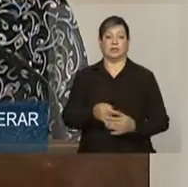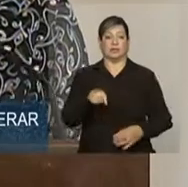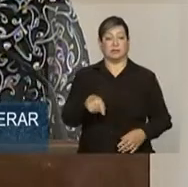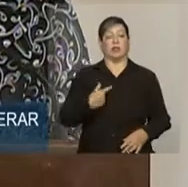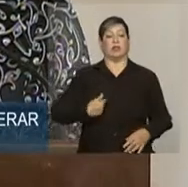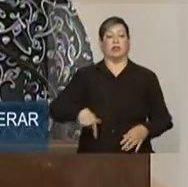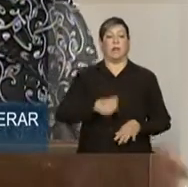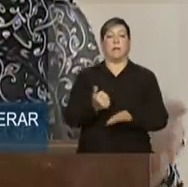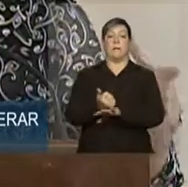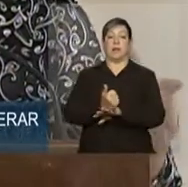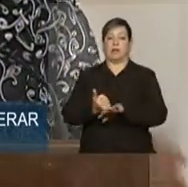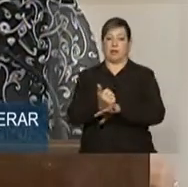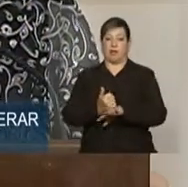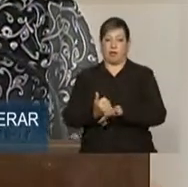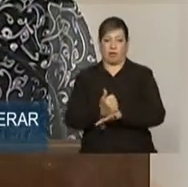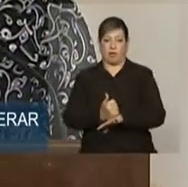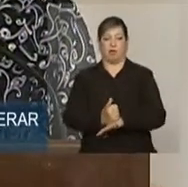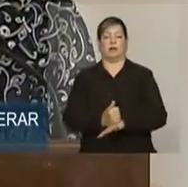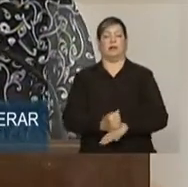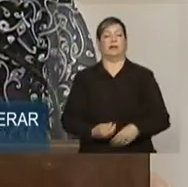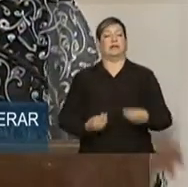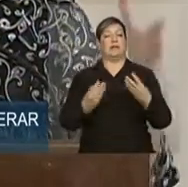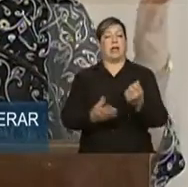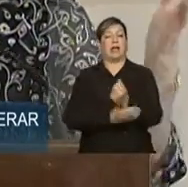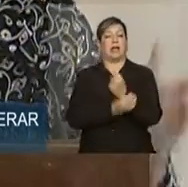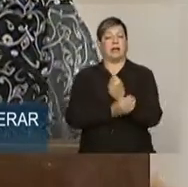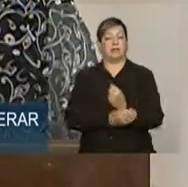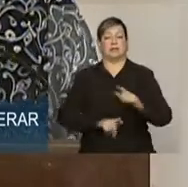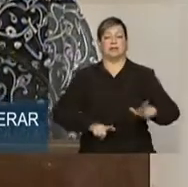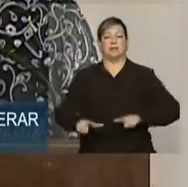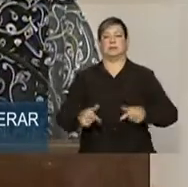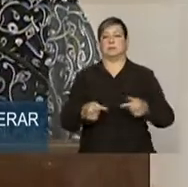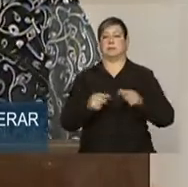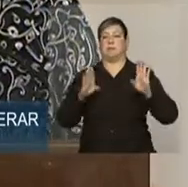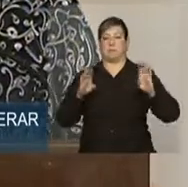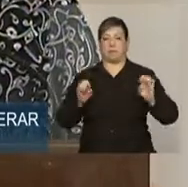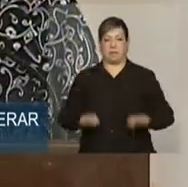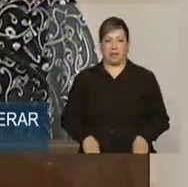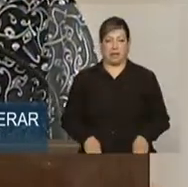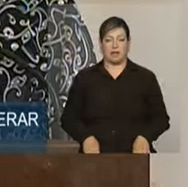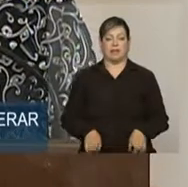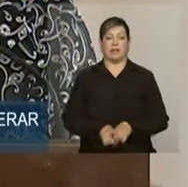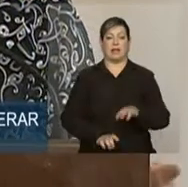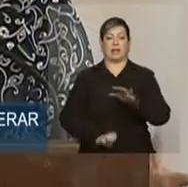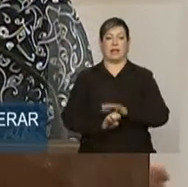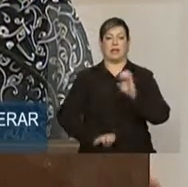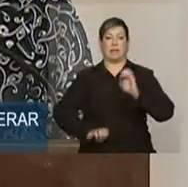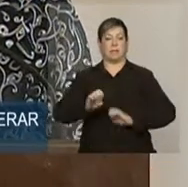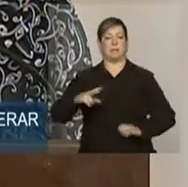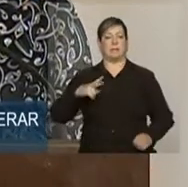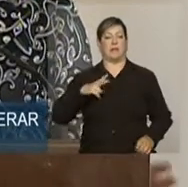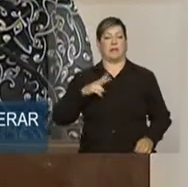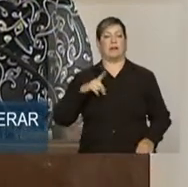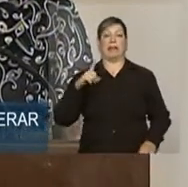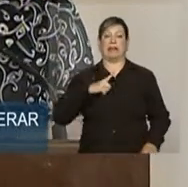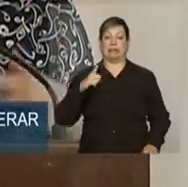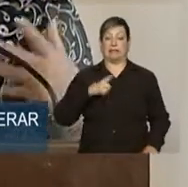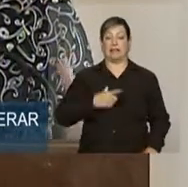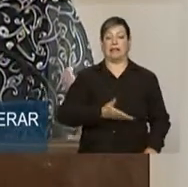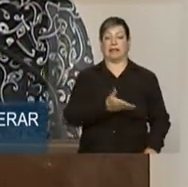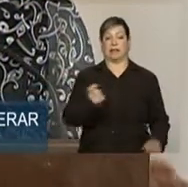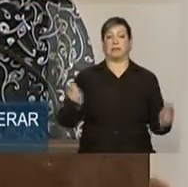aperfeiçoamos a eficiência, nós garantimos uma gestão adequada, as empresas privadas têm